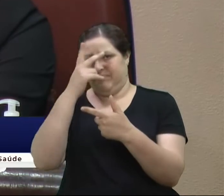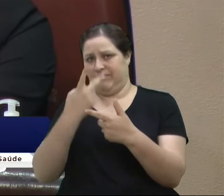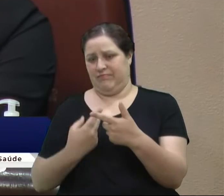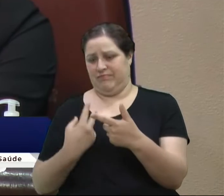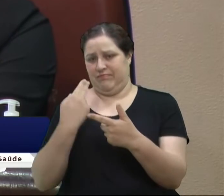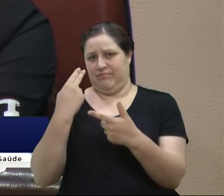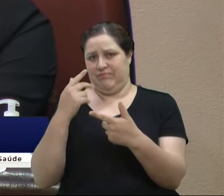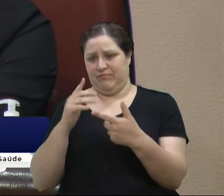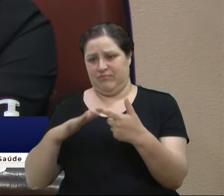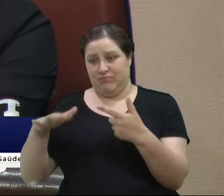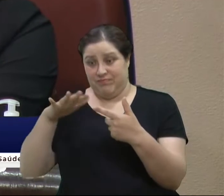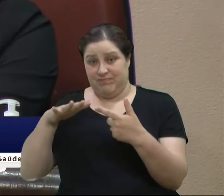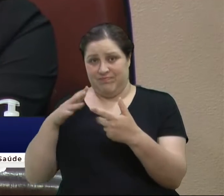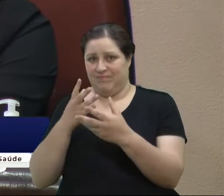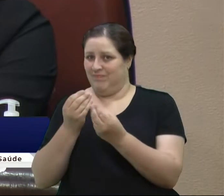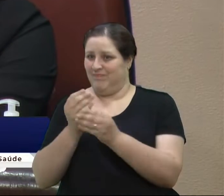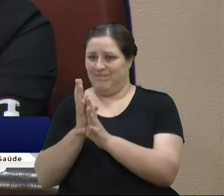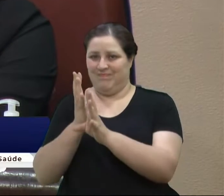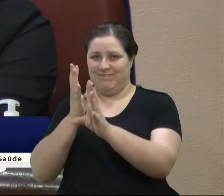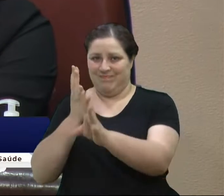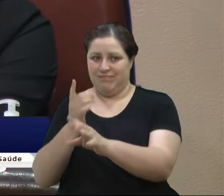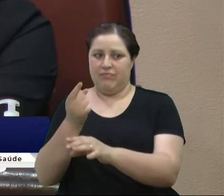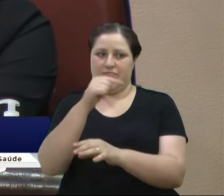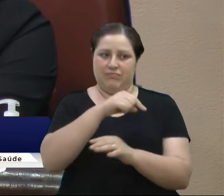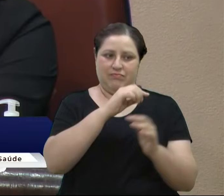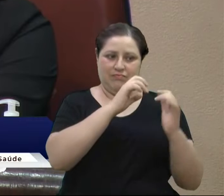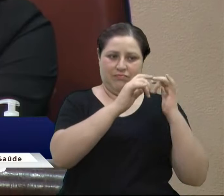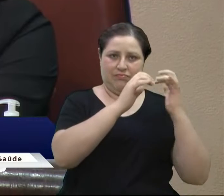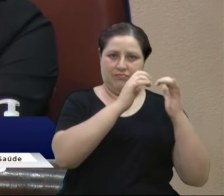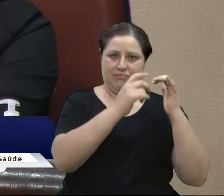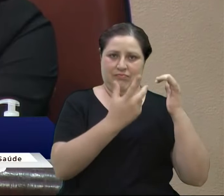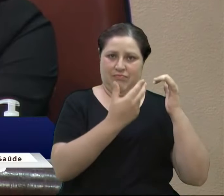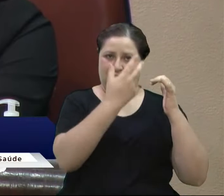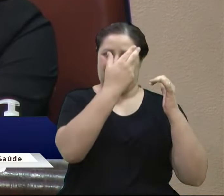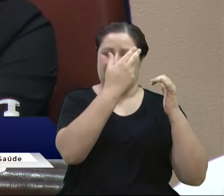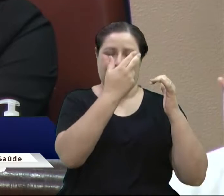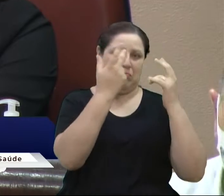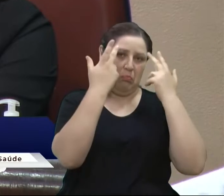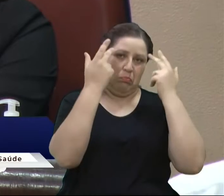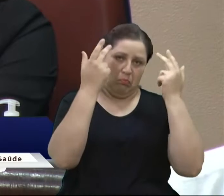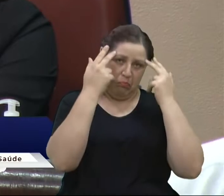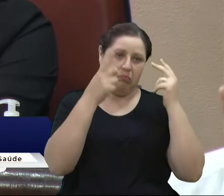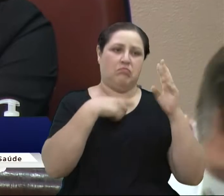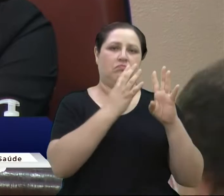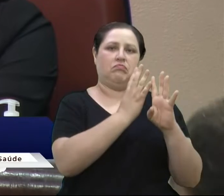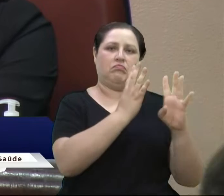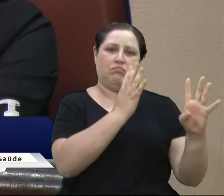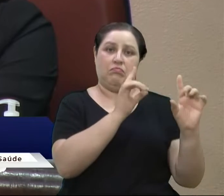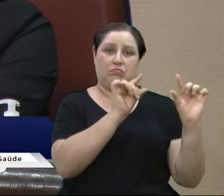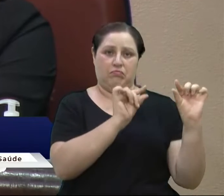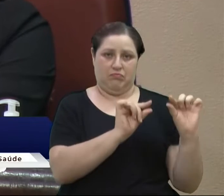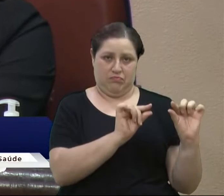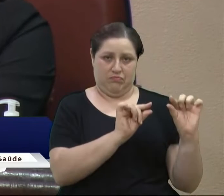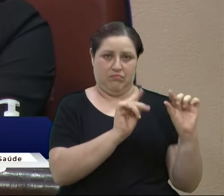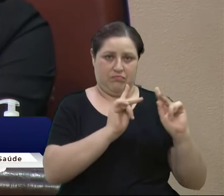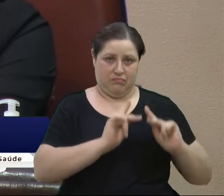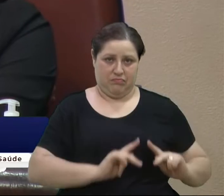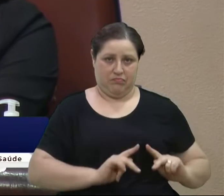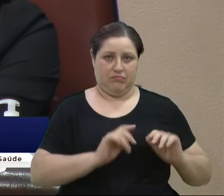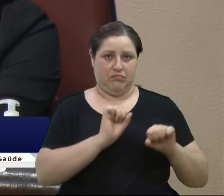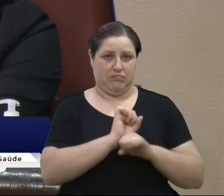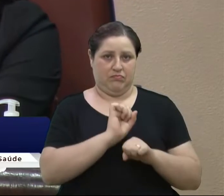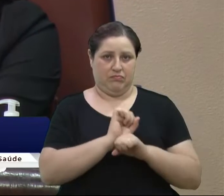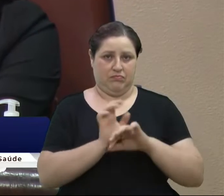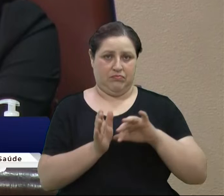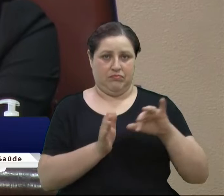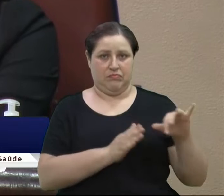No que entra a situação das cirurgias. A gente sempre teve um diálogo muito bom, na verdade, junto à gestão